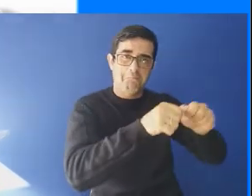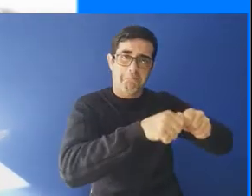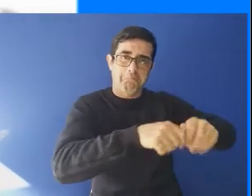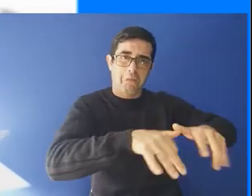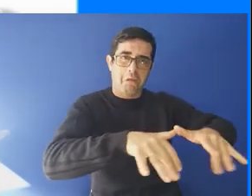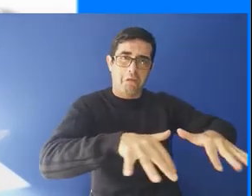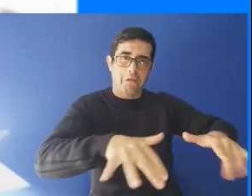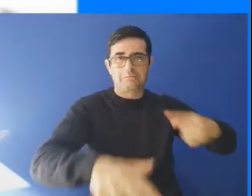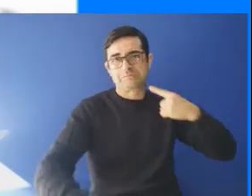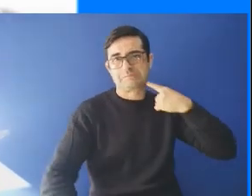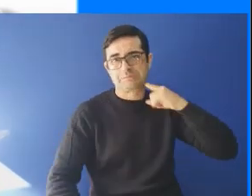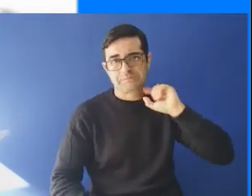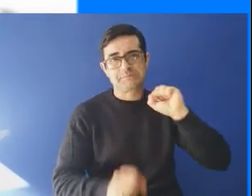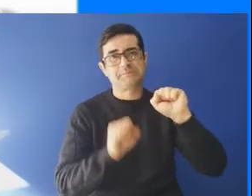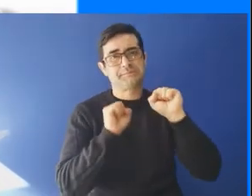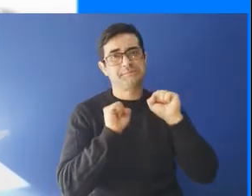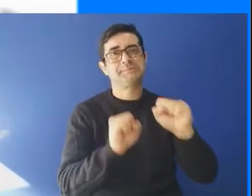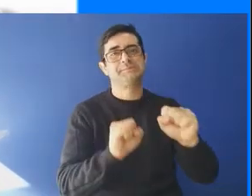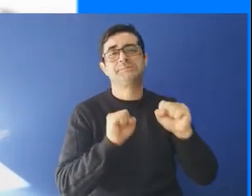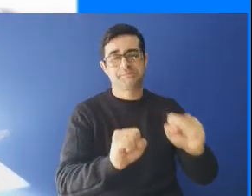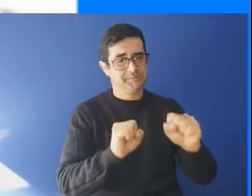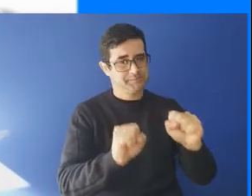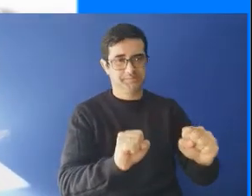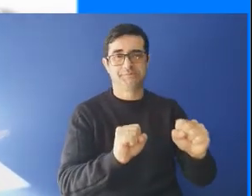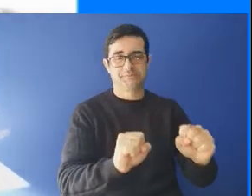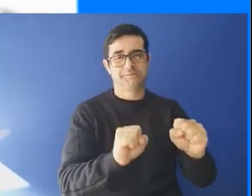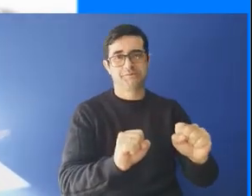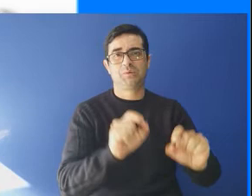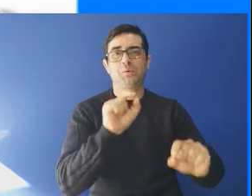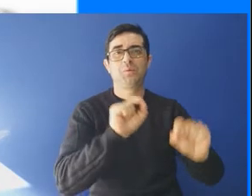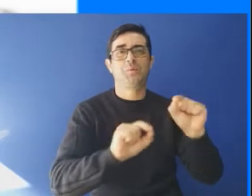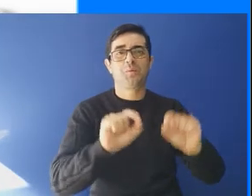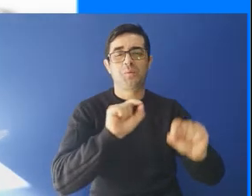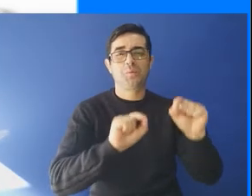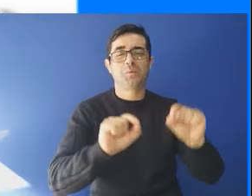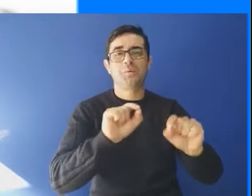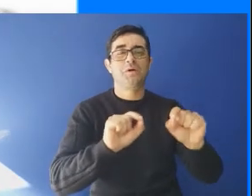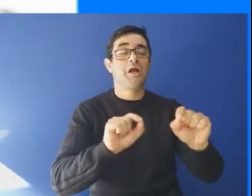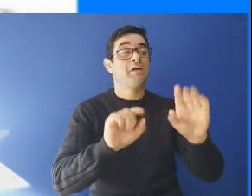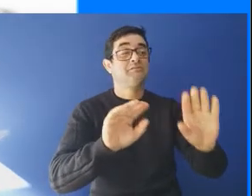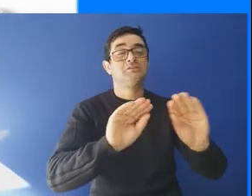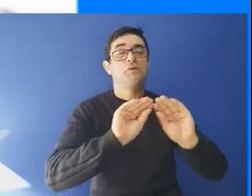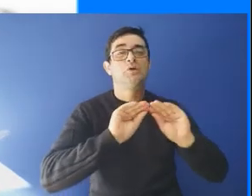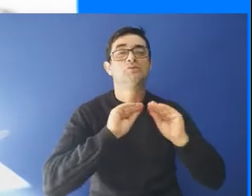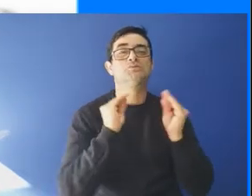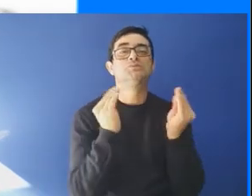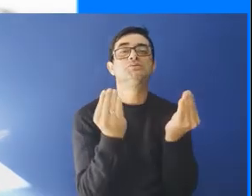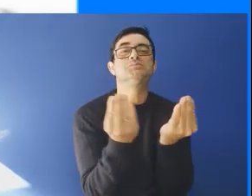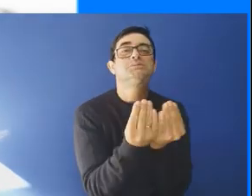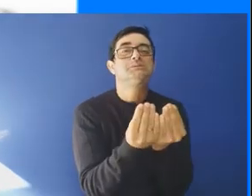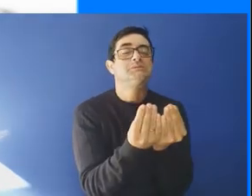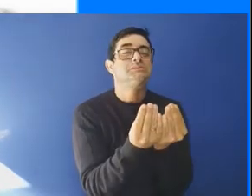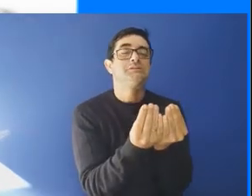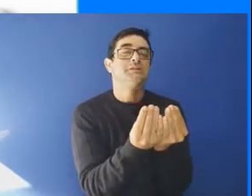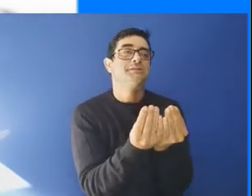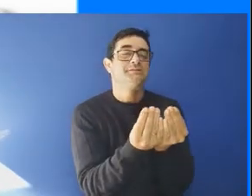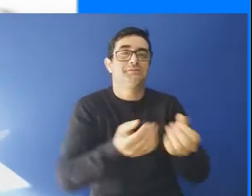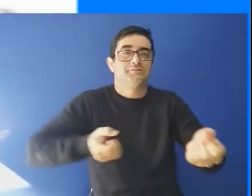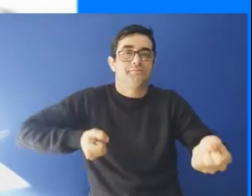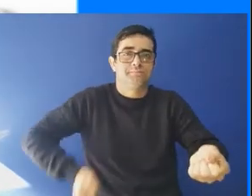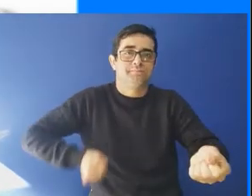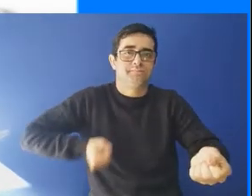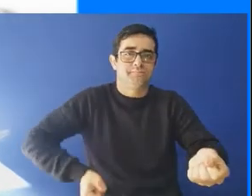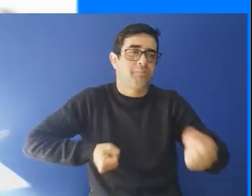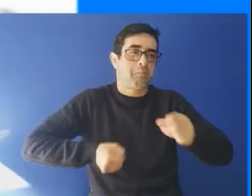apenas do ponto de vista físico, pela perda do solo, mas também por sua contaminação. Então, é possível que a gente contamine o solo ou